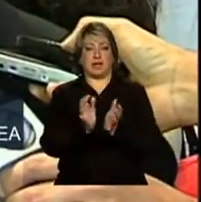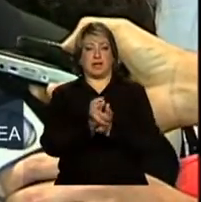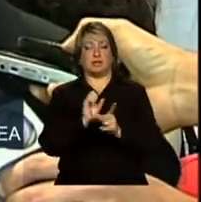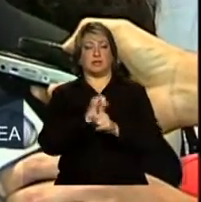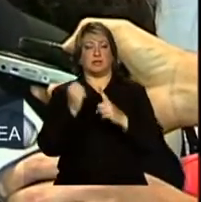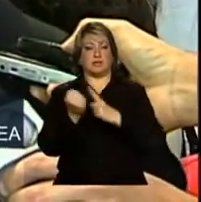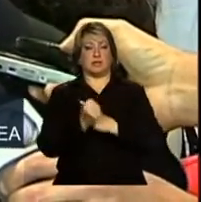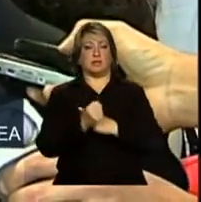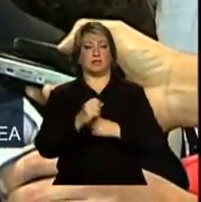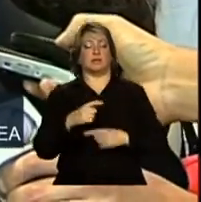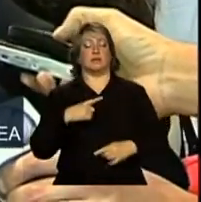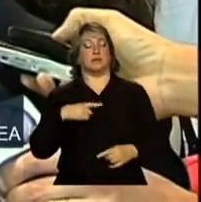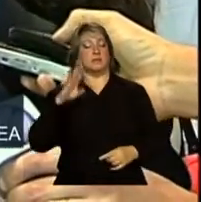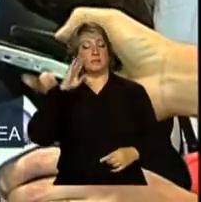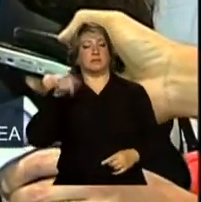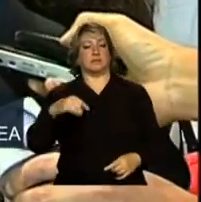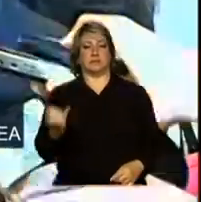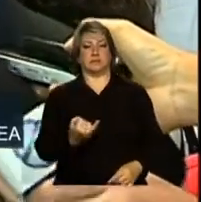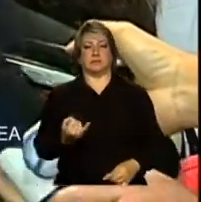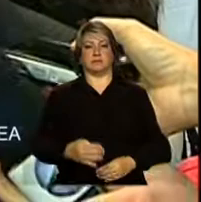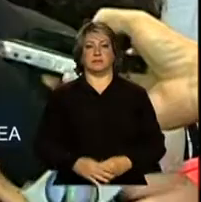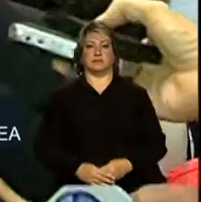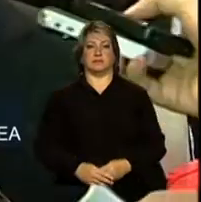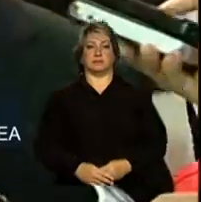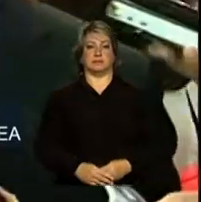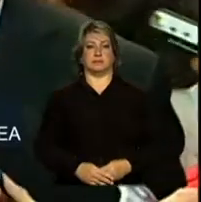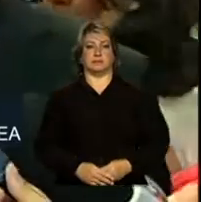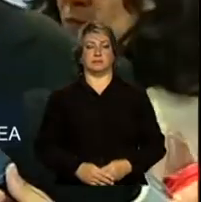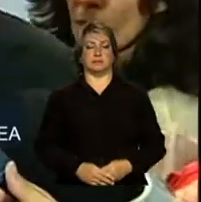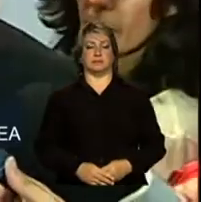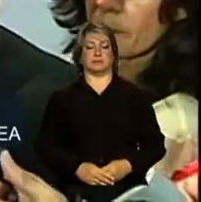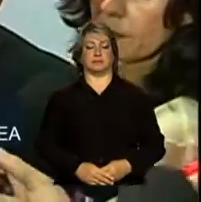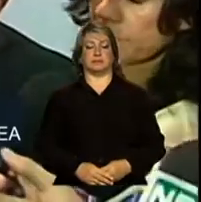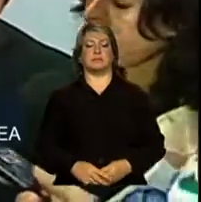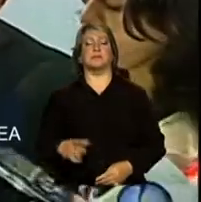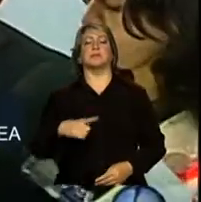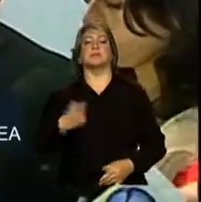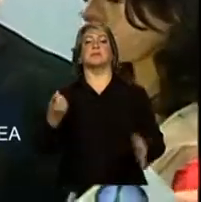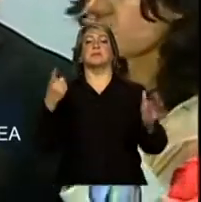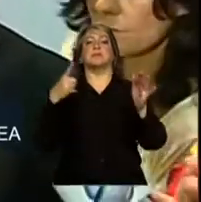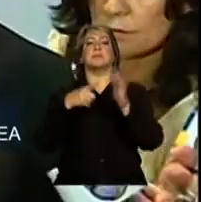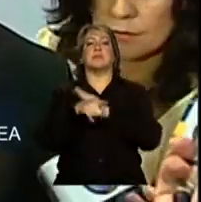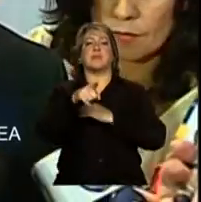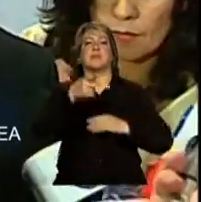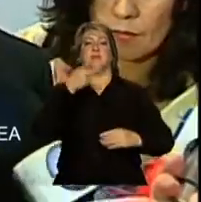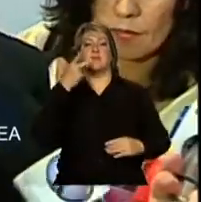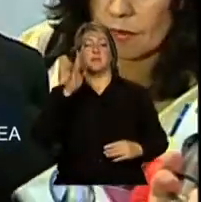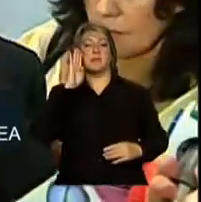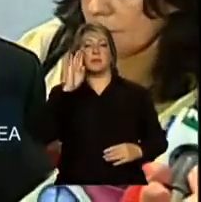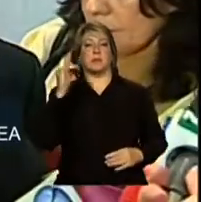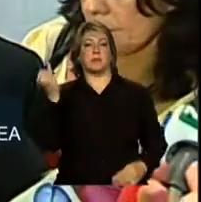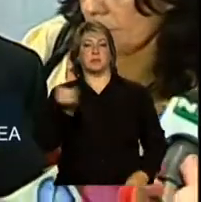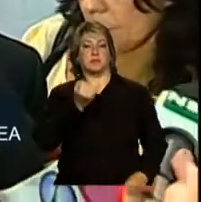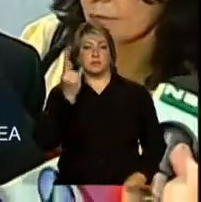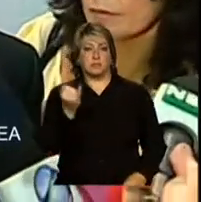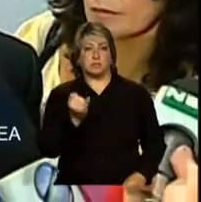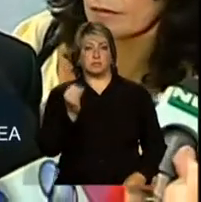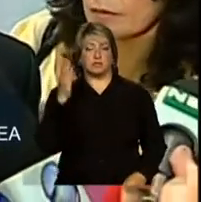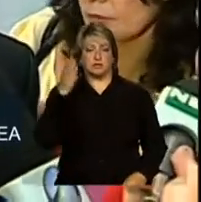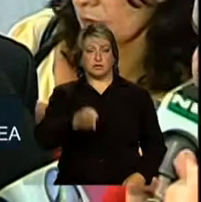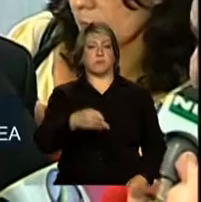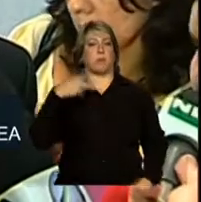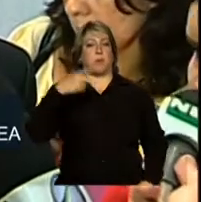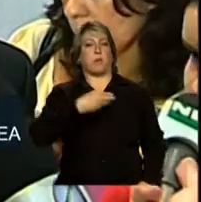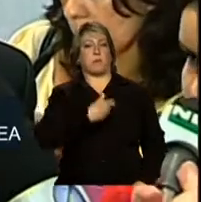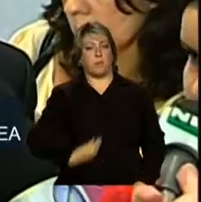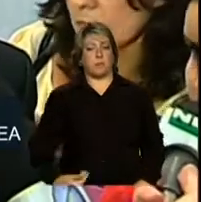sensu, é uma das prioridades. Presidente, o senhor falou que o principal desafio é unir para participar diretamente de políticas públicas. Você acha que